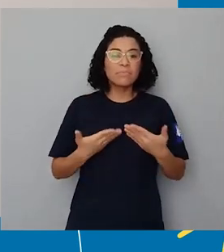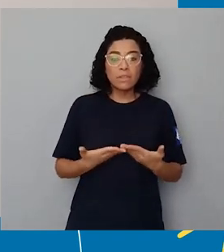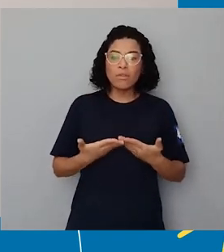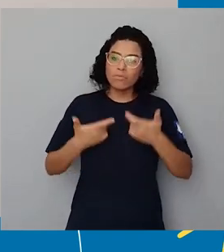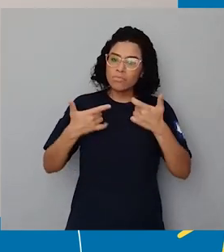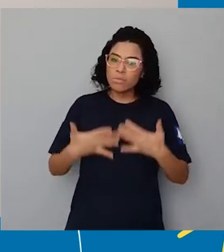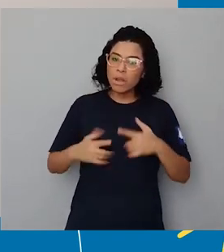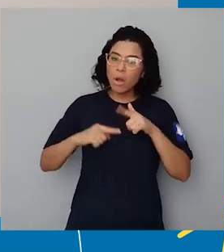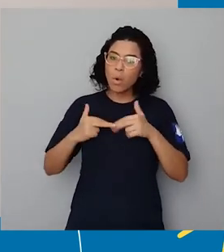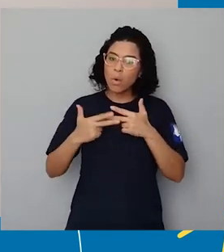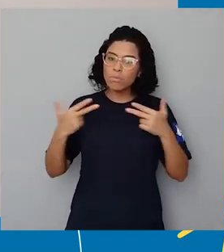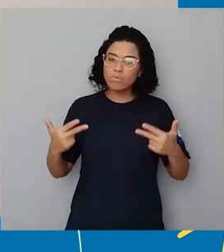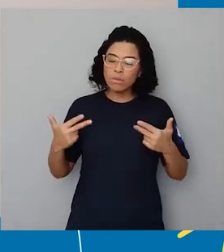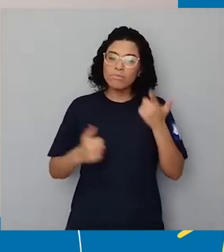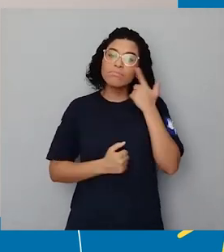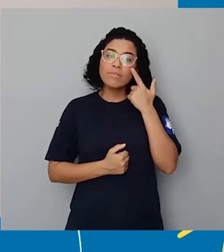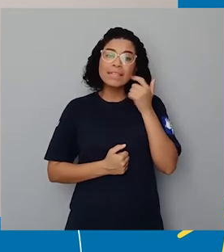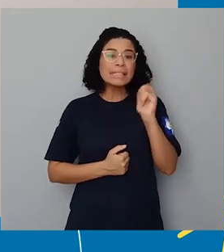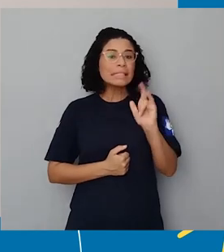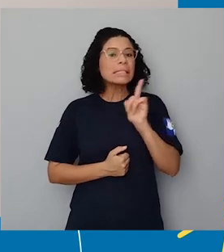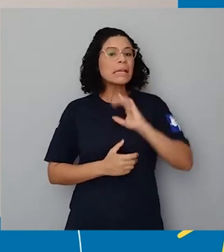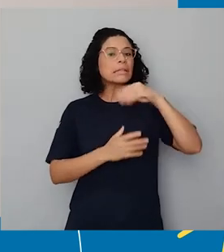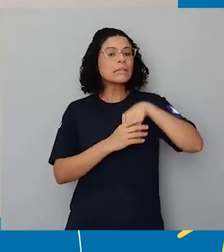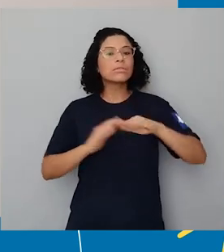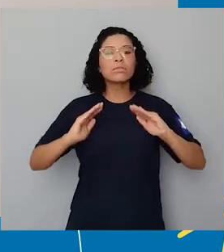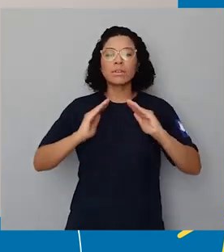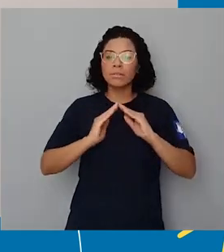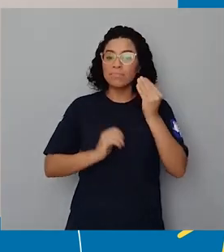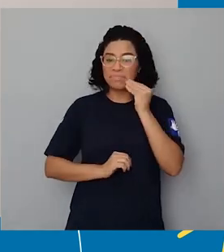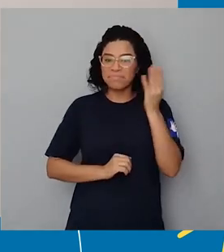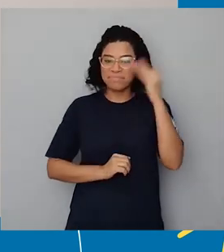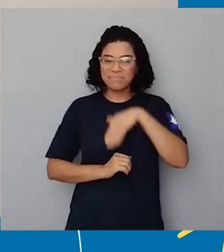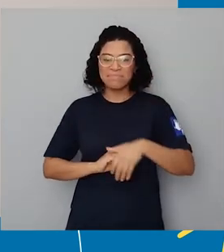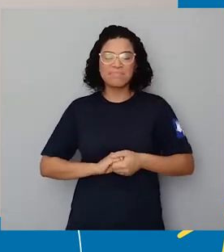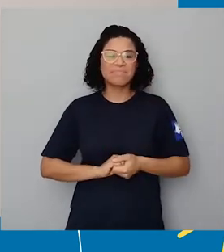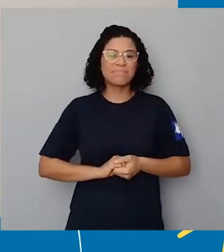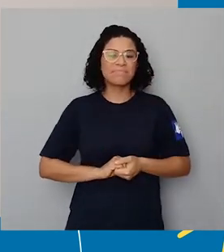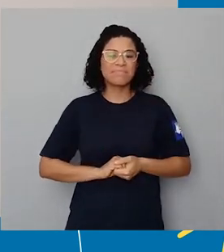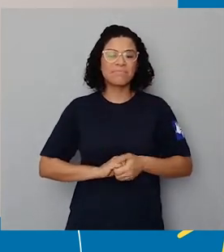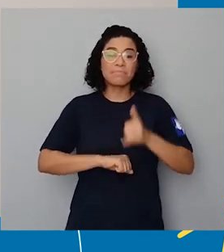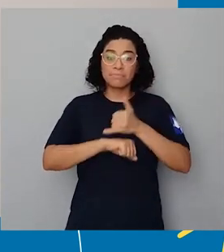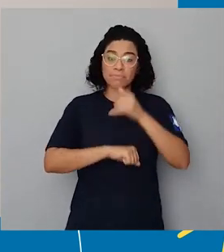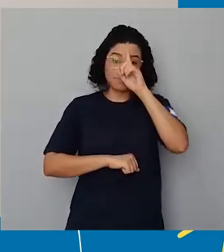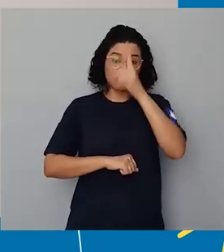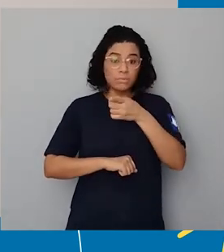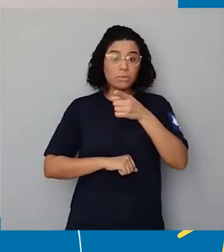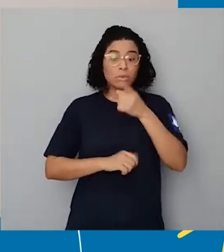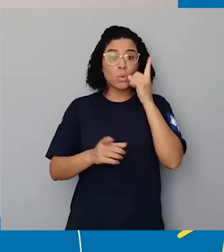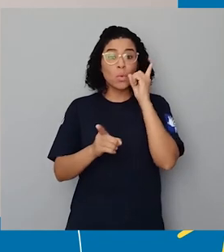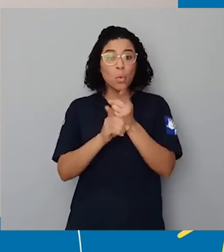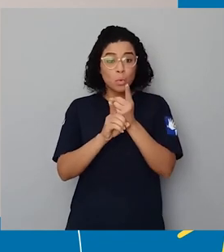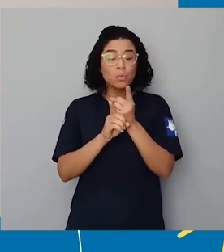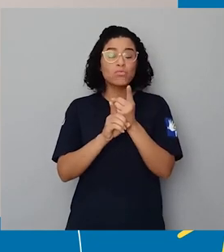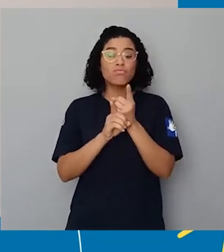um tipo de objeto e você vai ver se encontra aí na sua casa. Vamos tentar? Meu mestre mandou encontrar